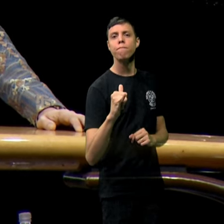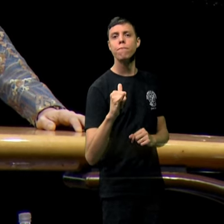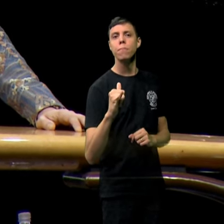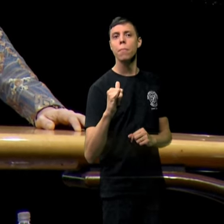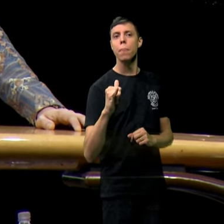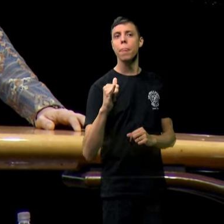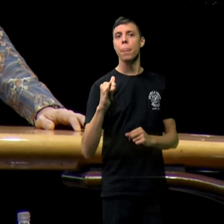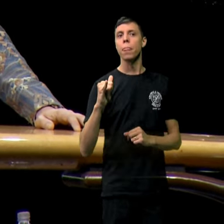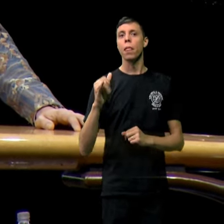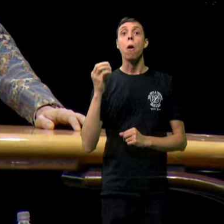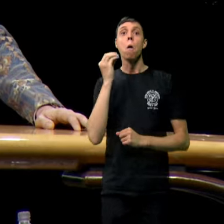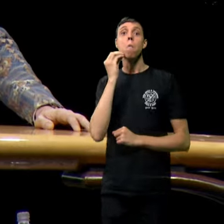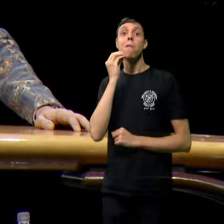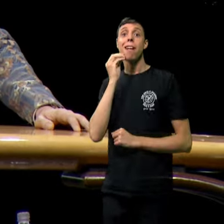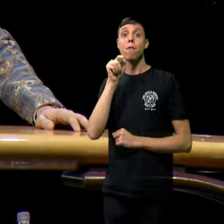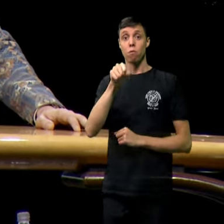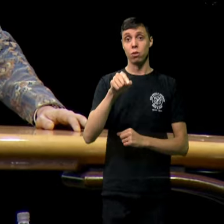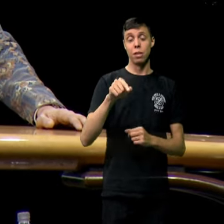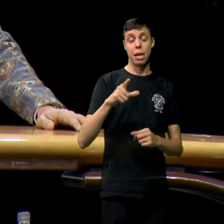e gerar riqueza para a sua vida.